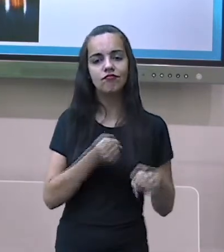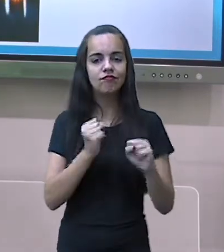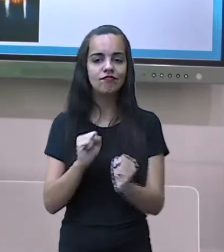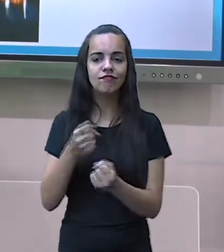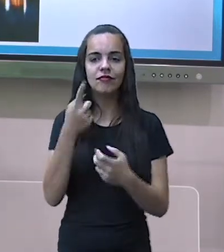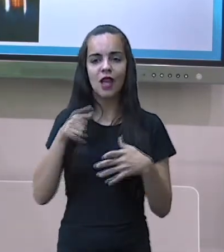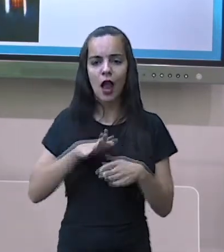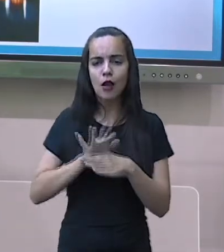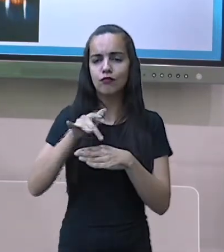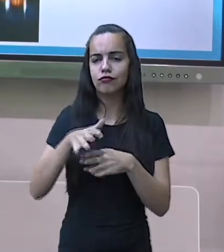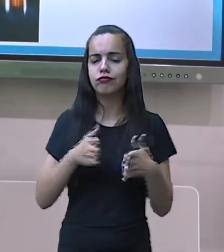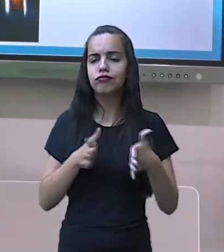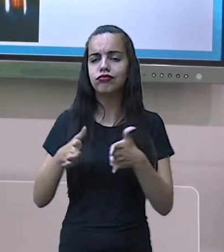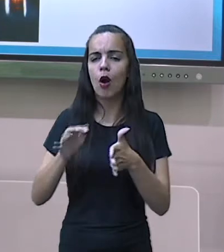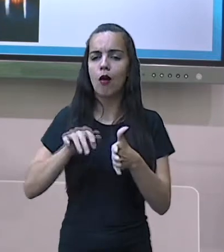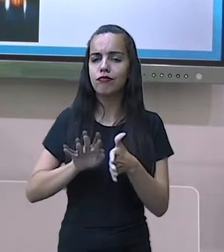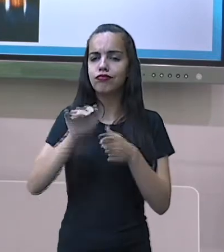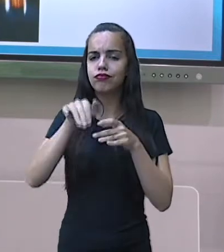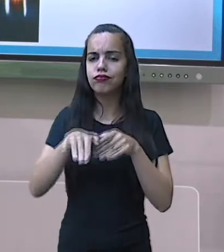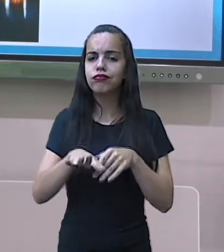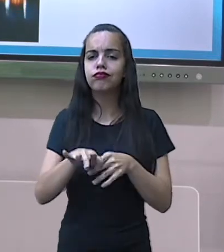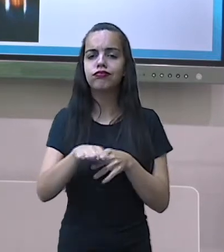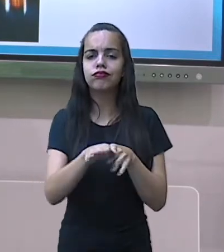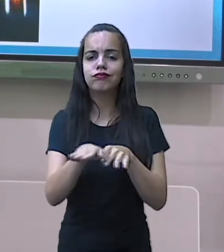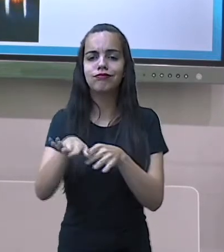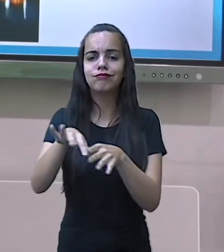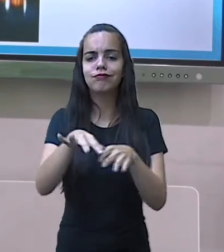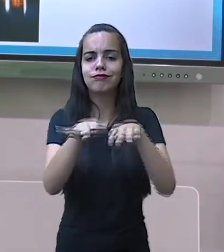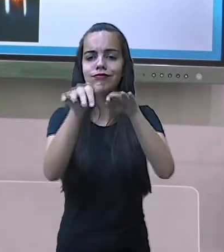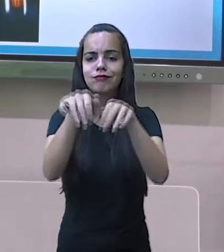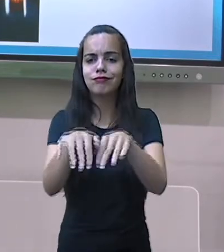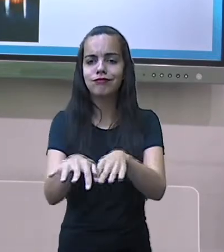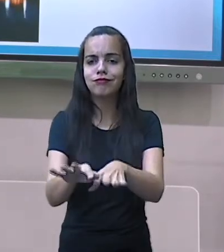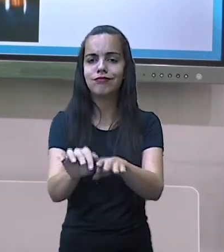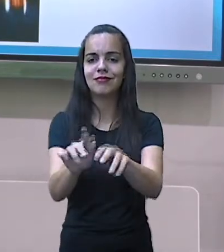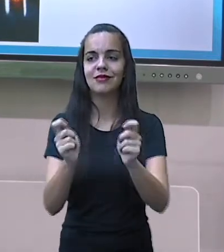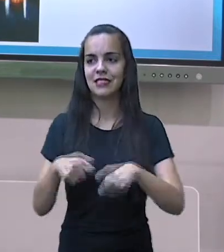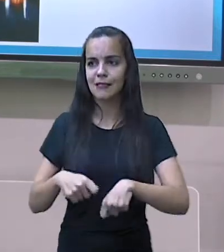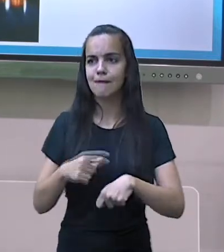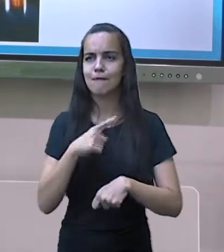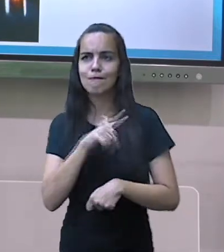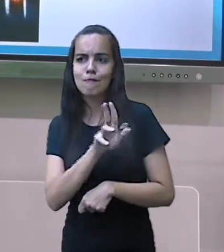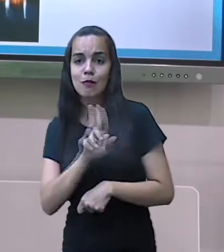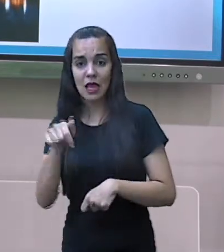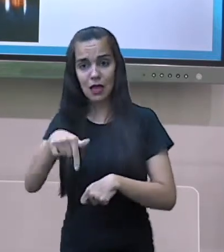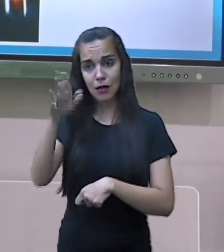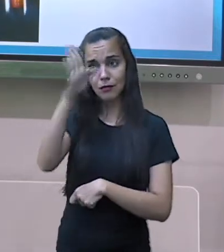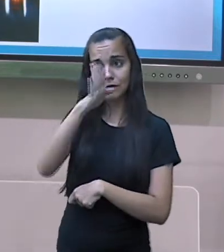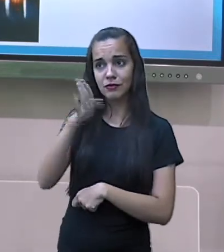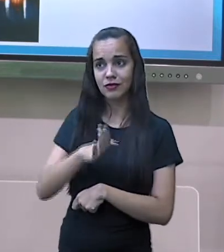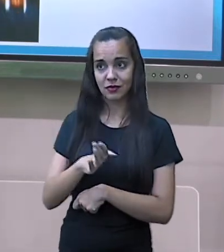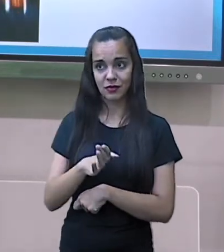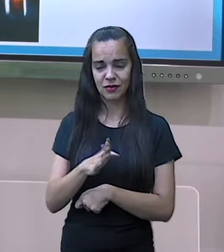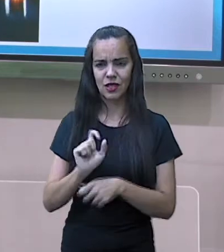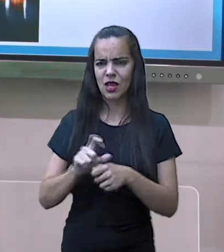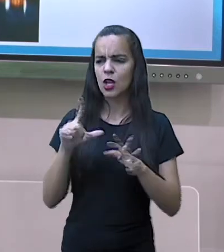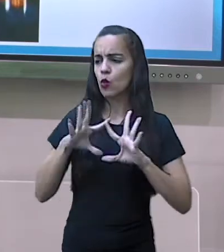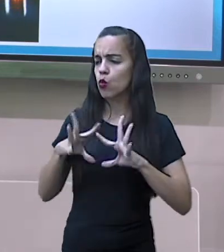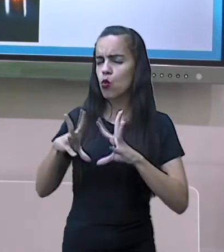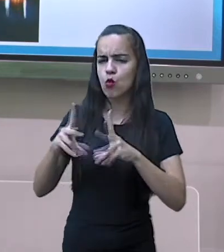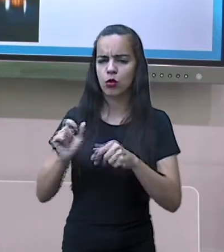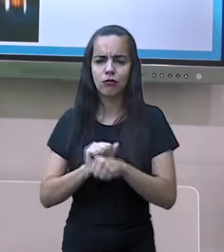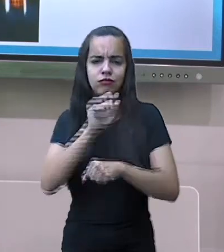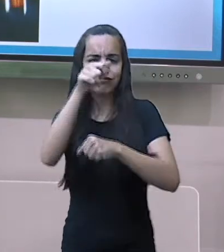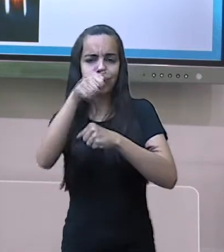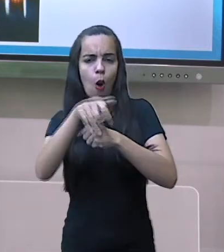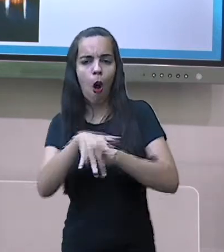dos rios, da maioria dos rios brasileiros. A maioria dos rios no Brasil são encachoeirados,